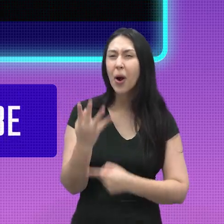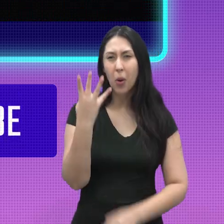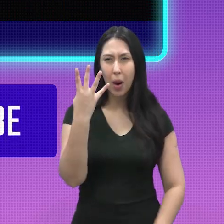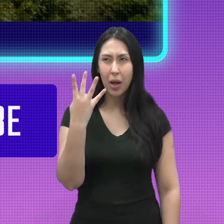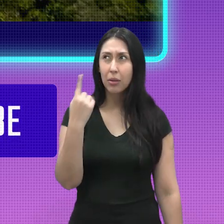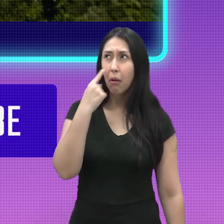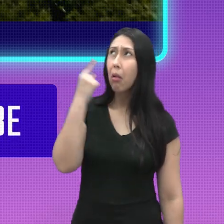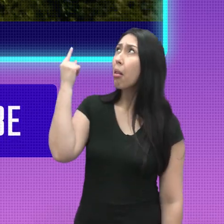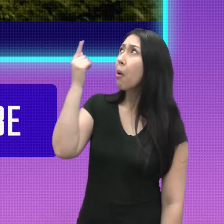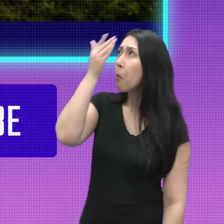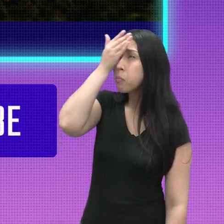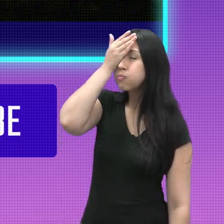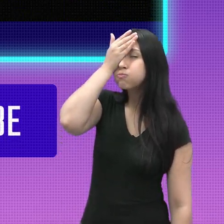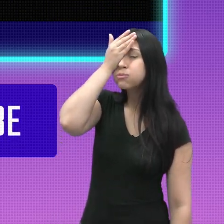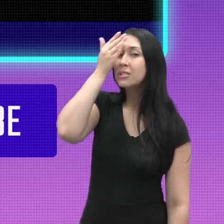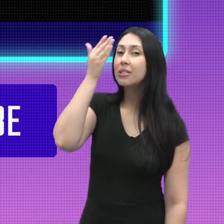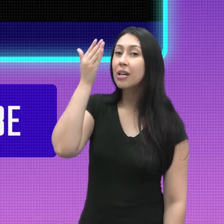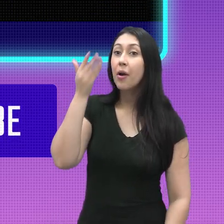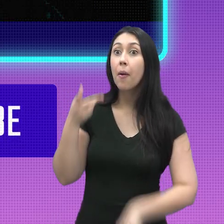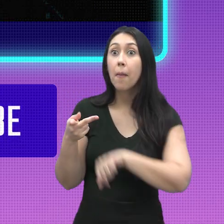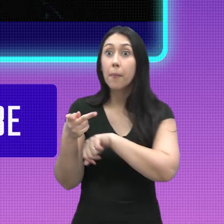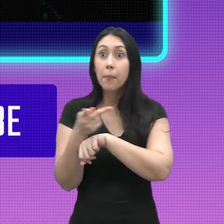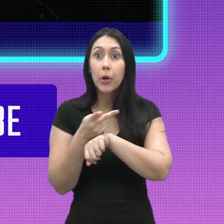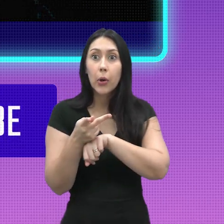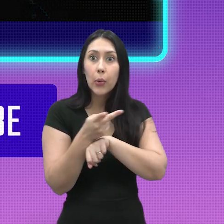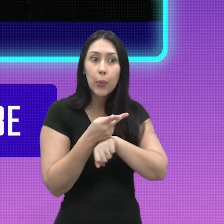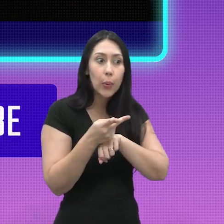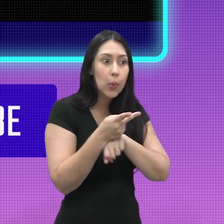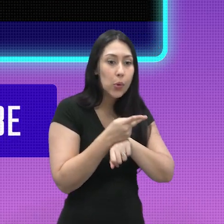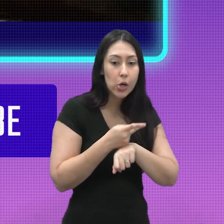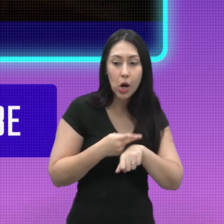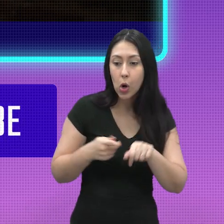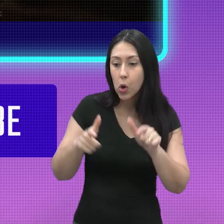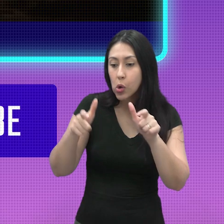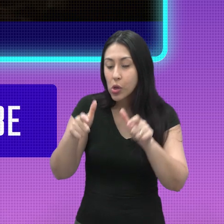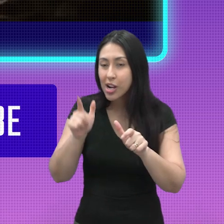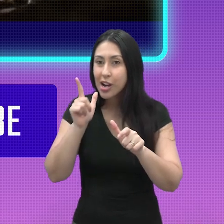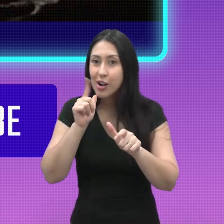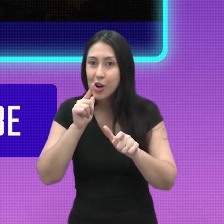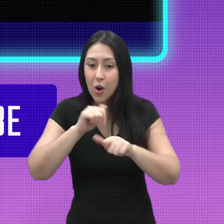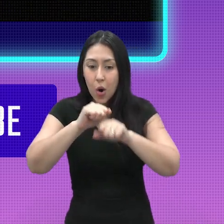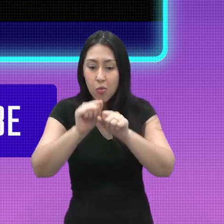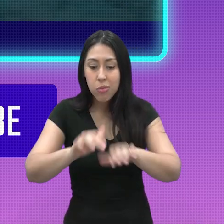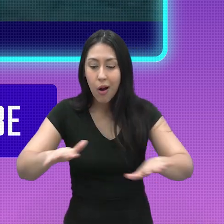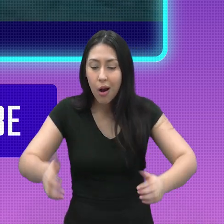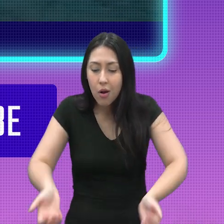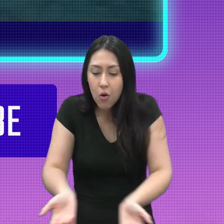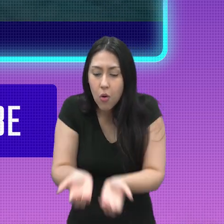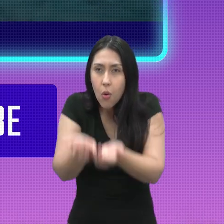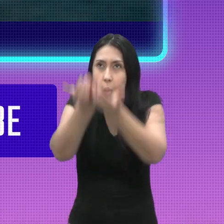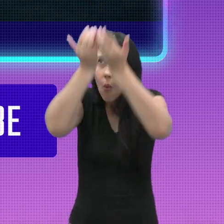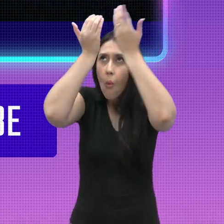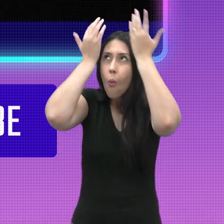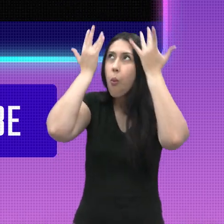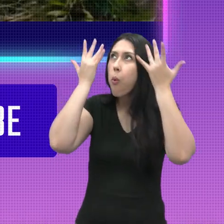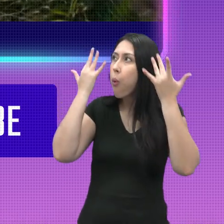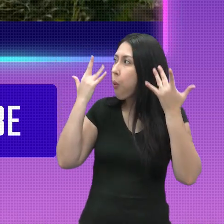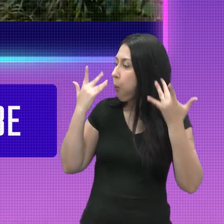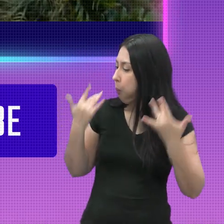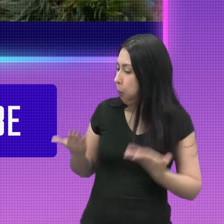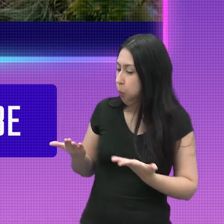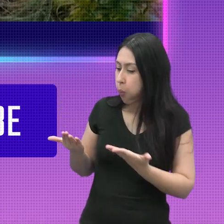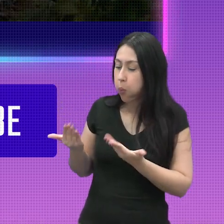4 do Piratas do Caribe, eles vão em busca dessa fonte da juventude, né? E é